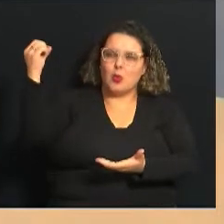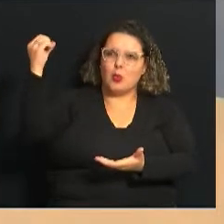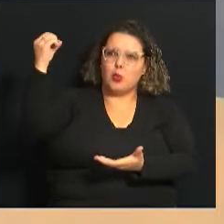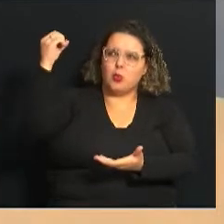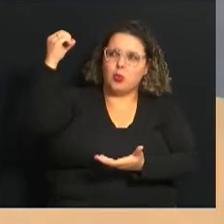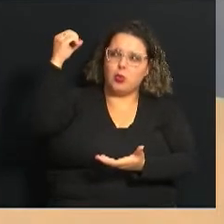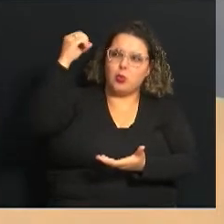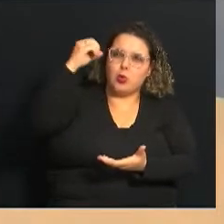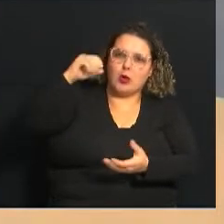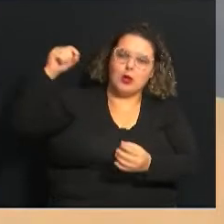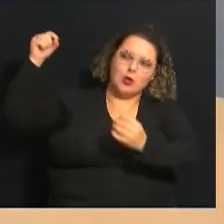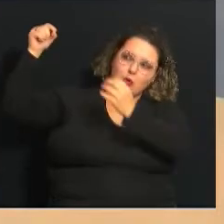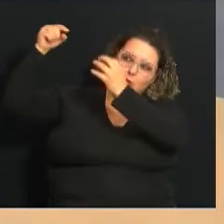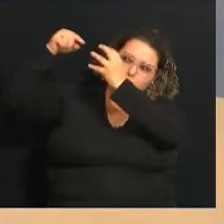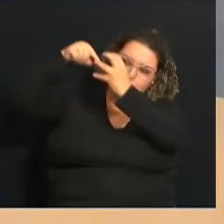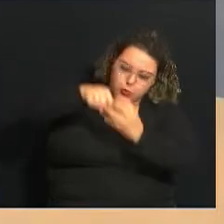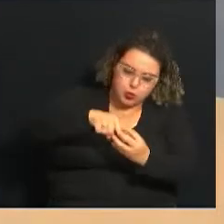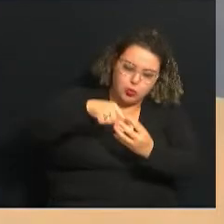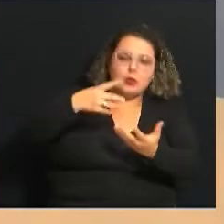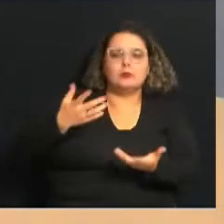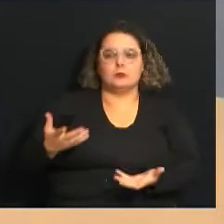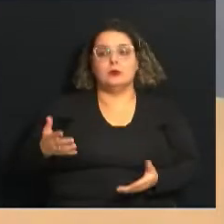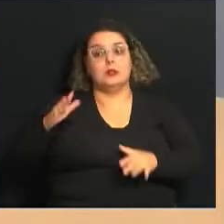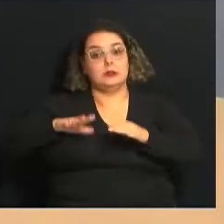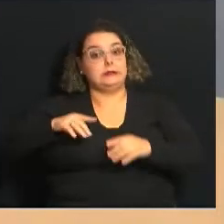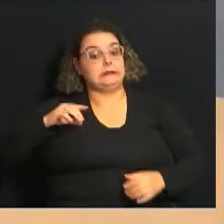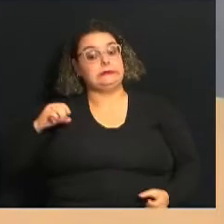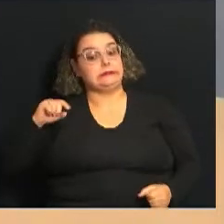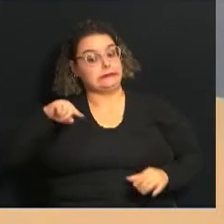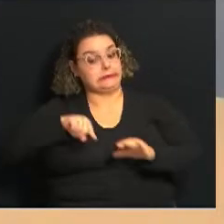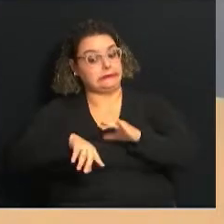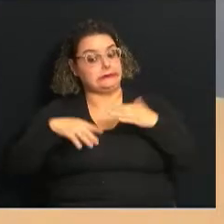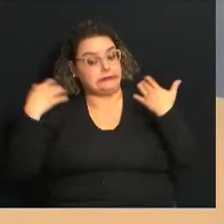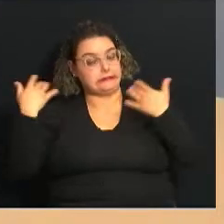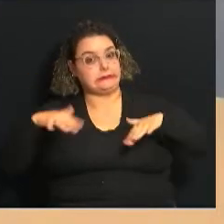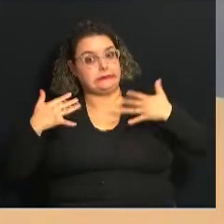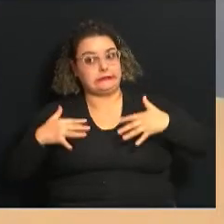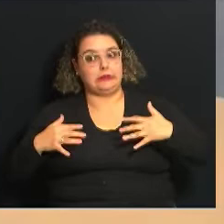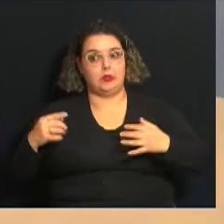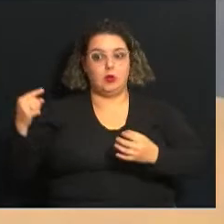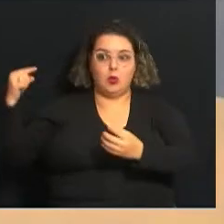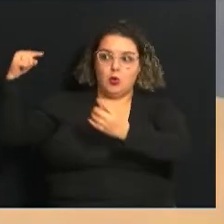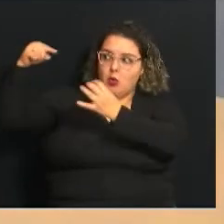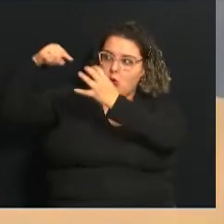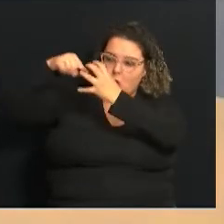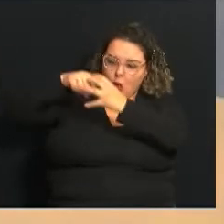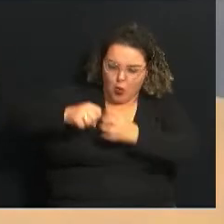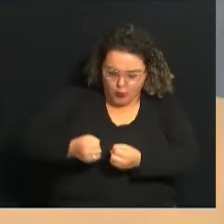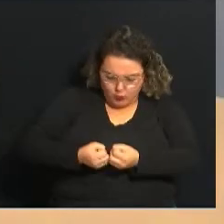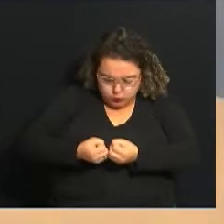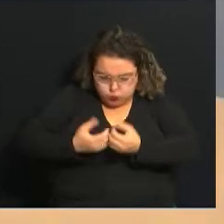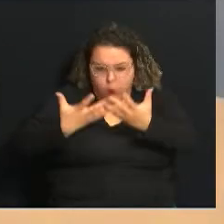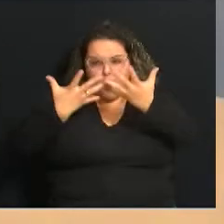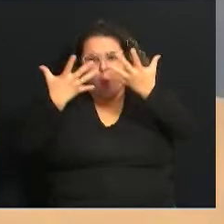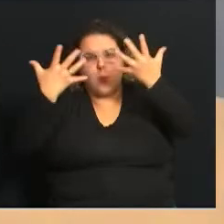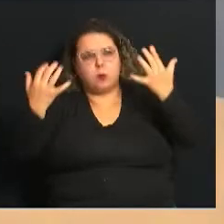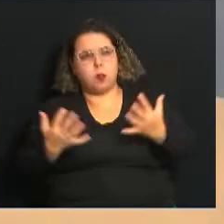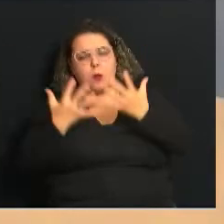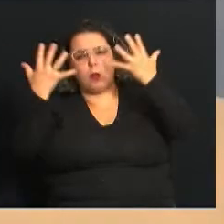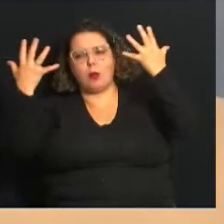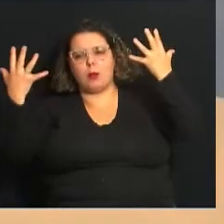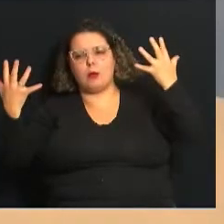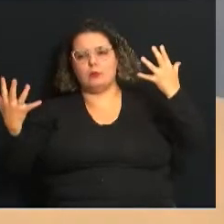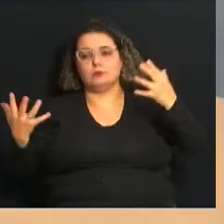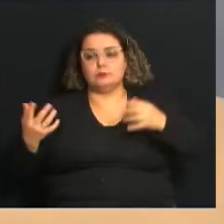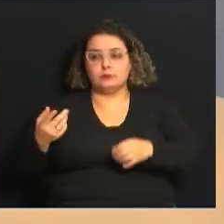Terra, mas às vezes mais intensos, que produzem uma combustão, né, no atrito entre o meteoro, que é uma pequena rocha,